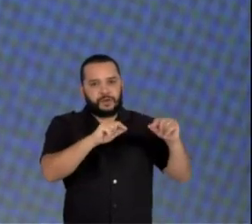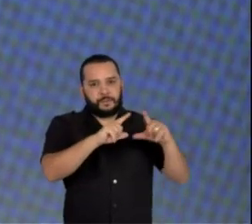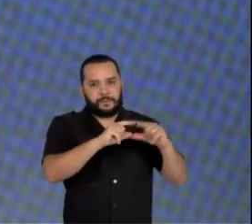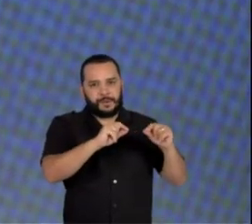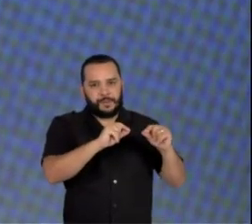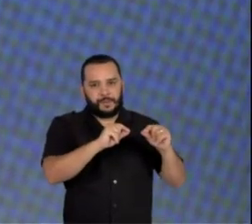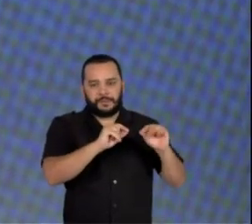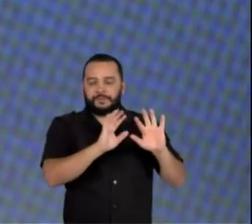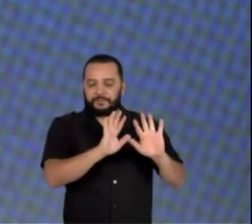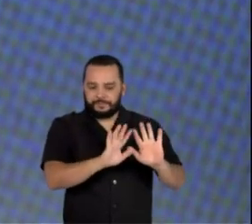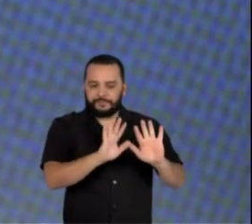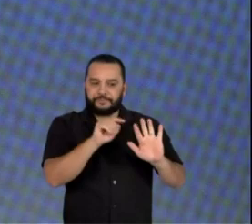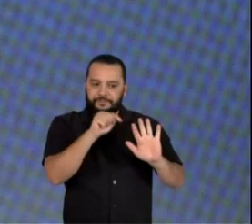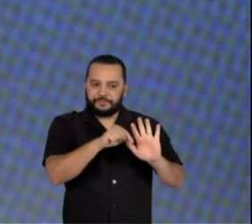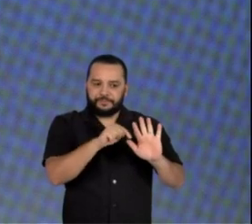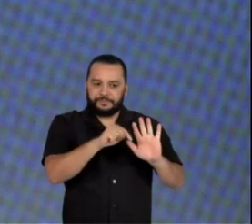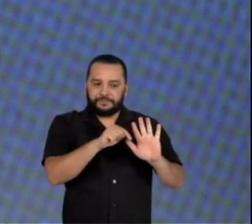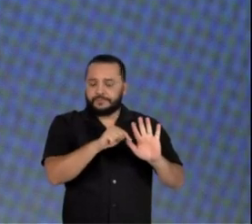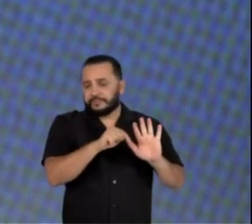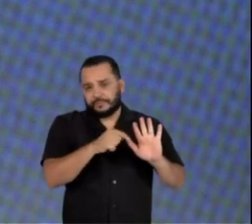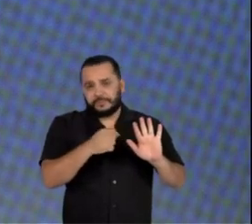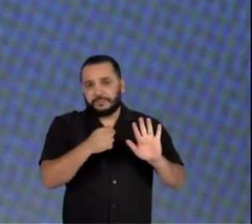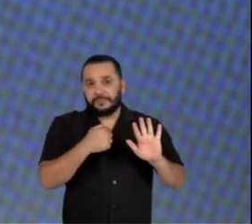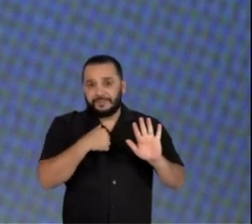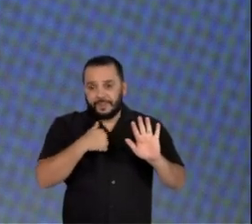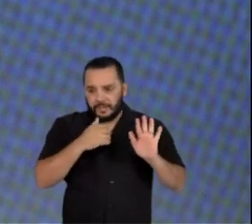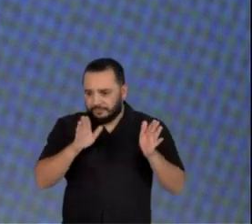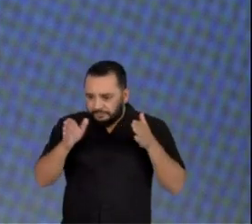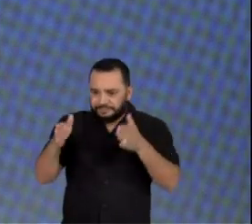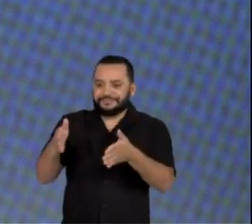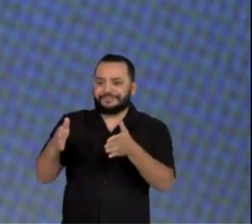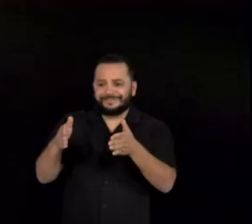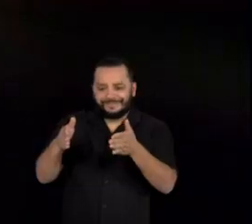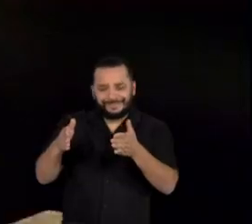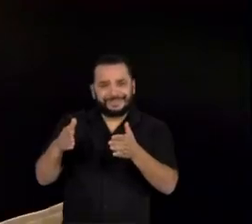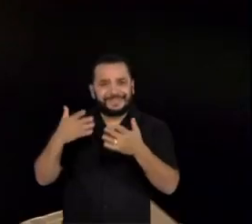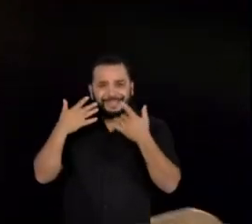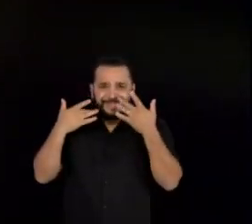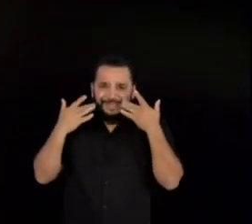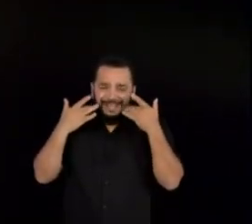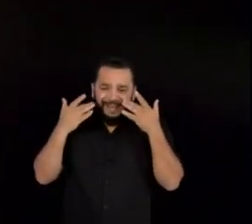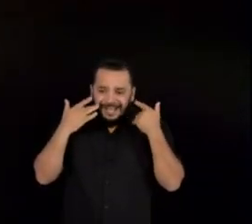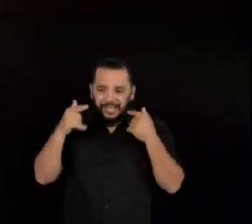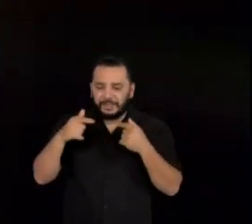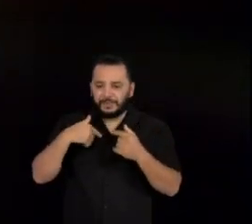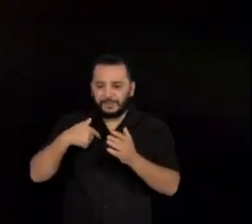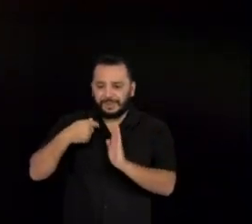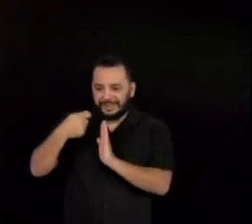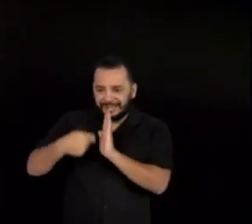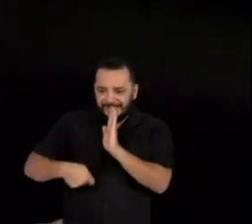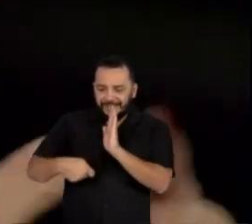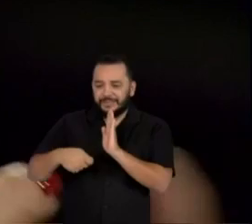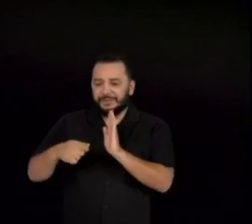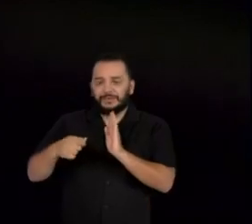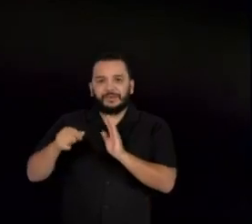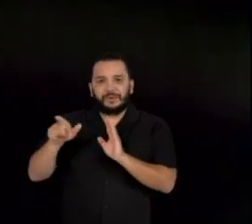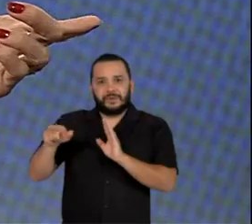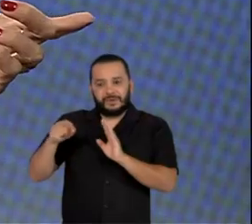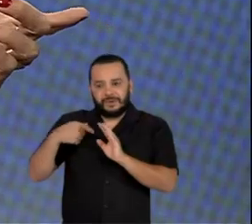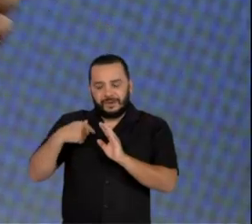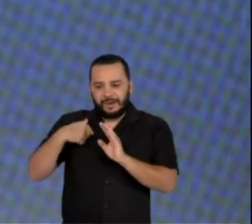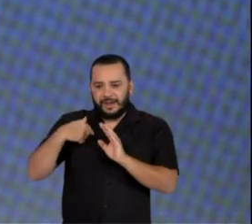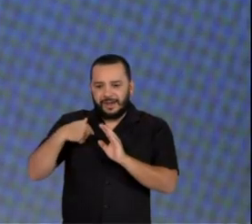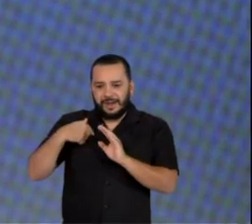num voto de enorme exclusividade amorosa com aquele texto, com aquele autor. E